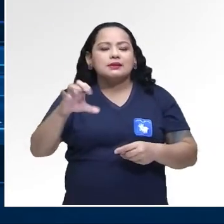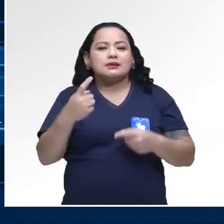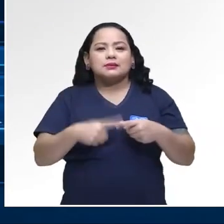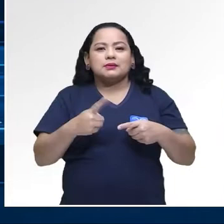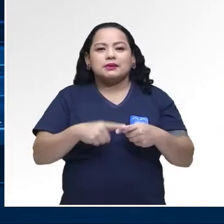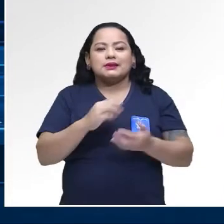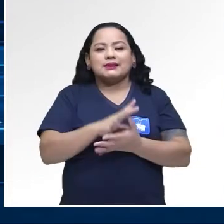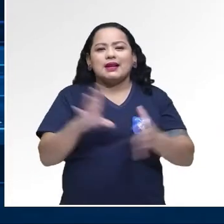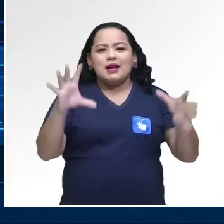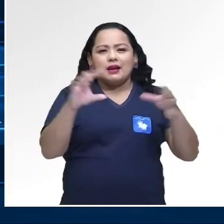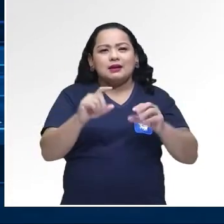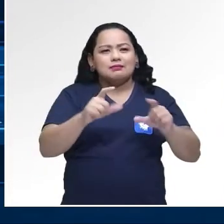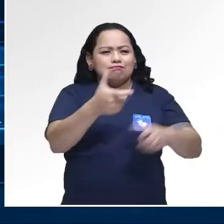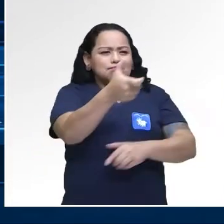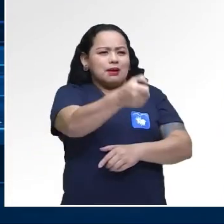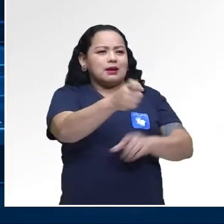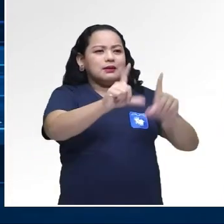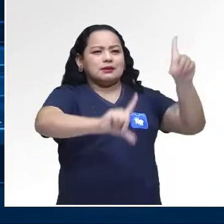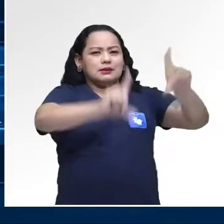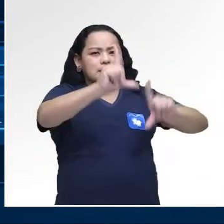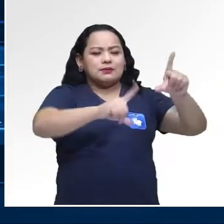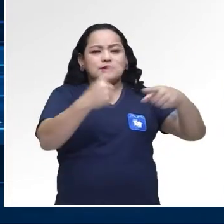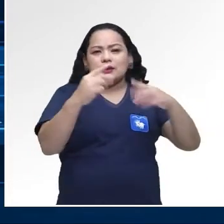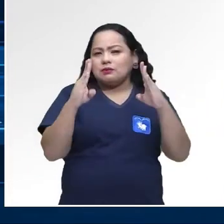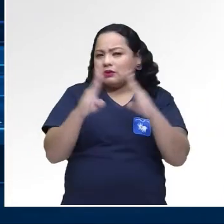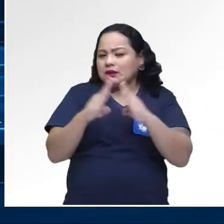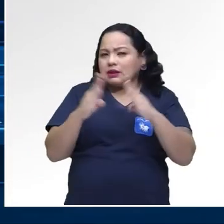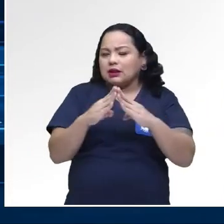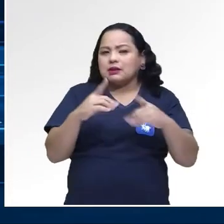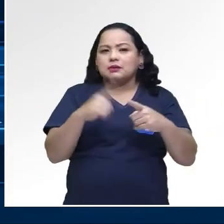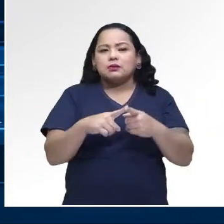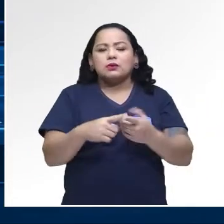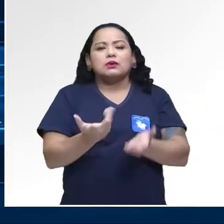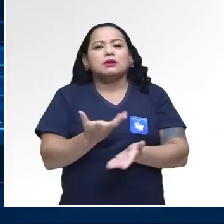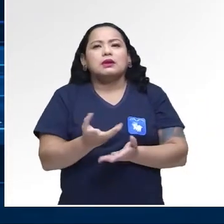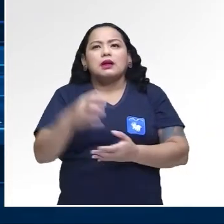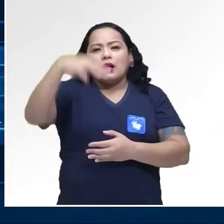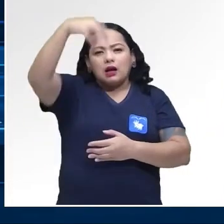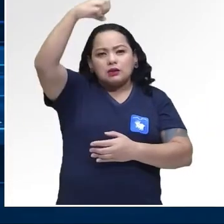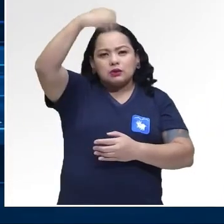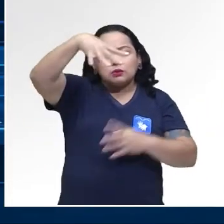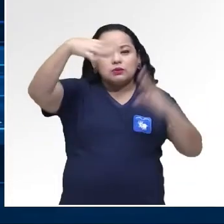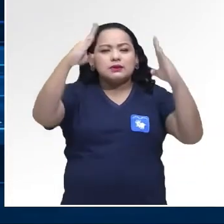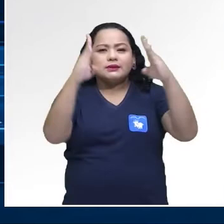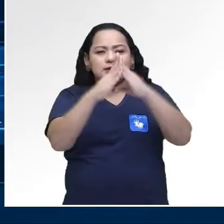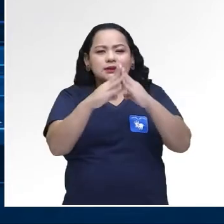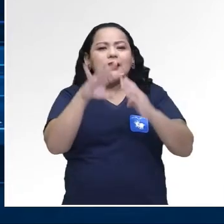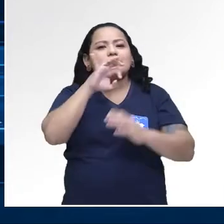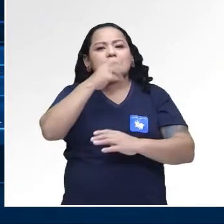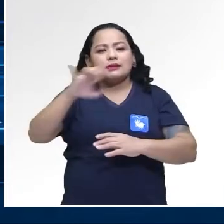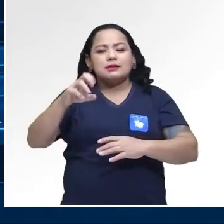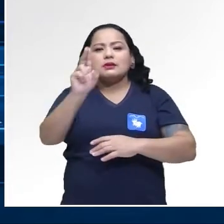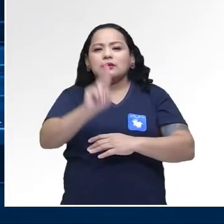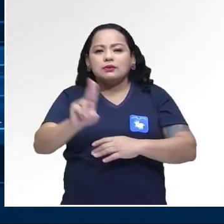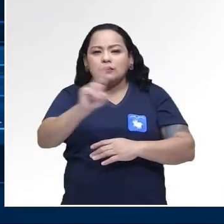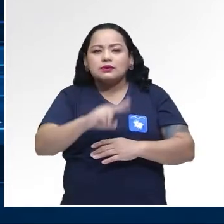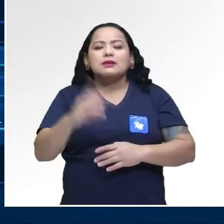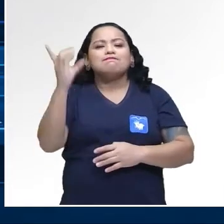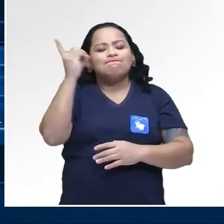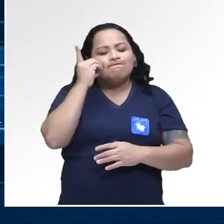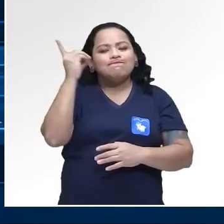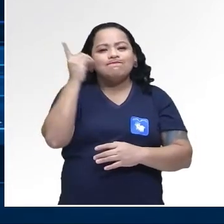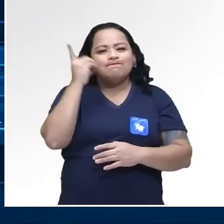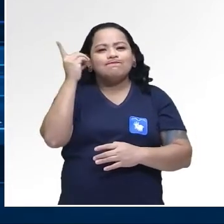para ligar a TV, que a gente utiliza, para acender a nossa lâmpada. A energia elétrica é utilizada aí no nosso dia a